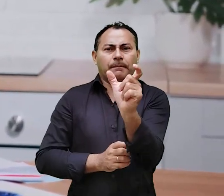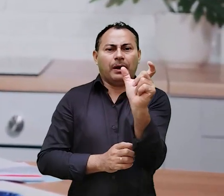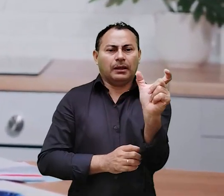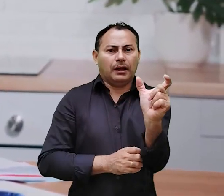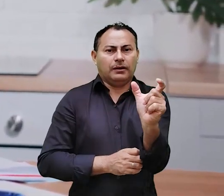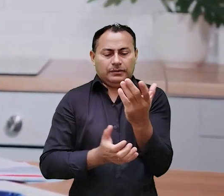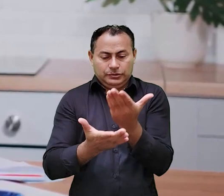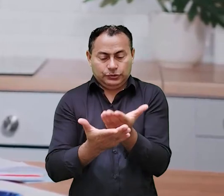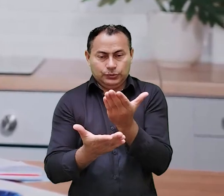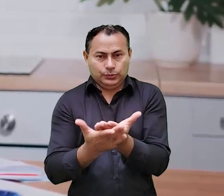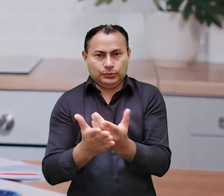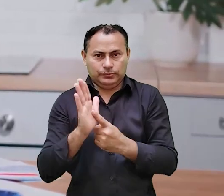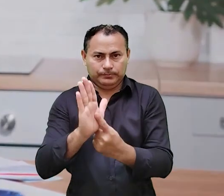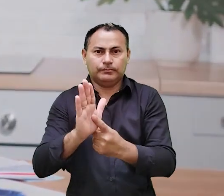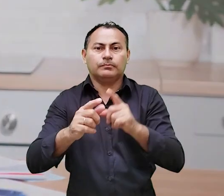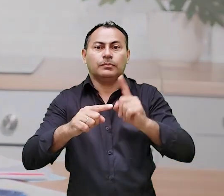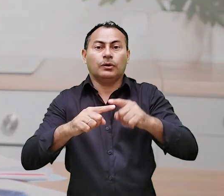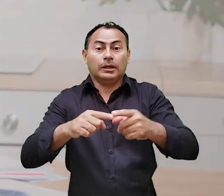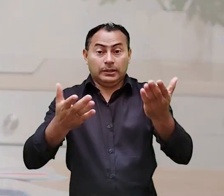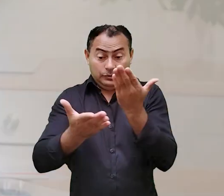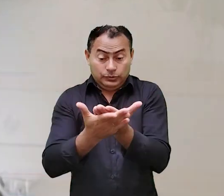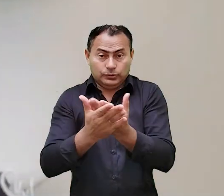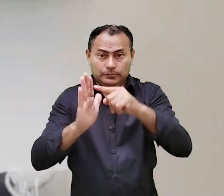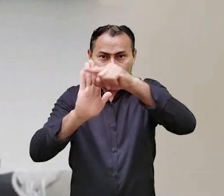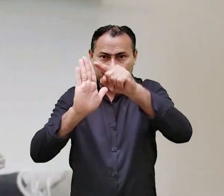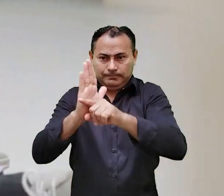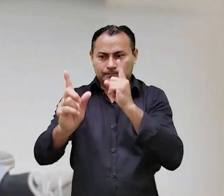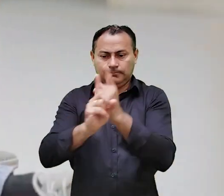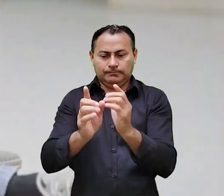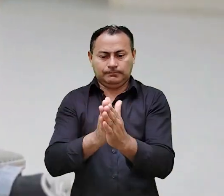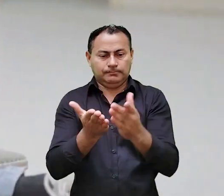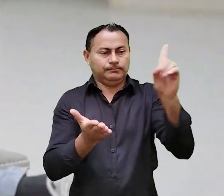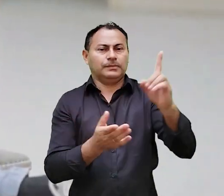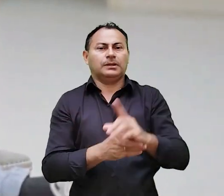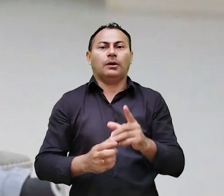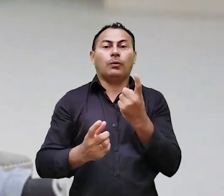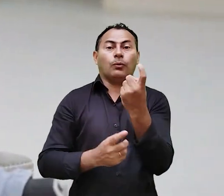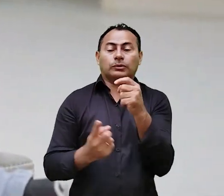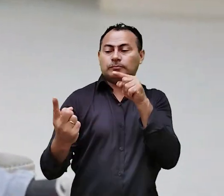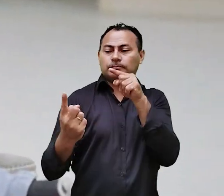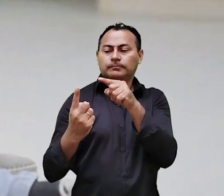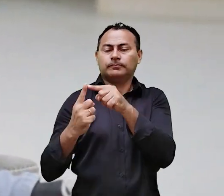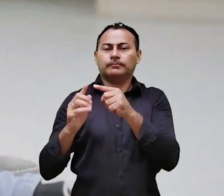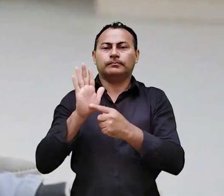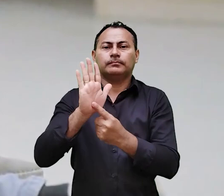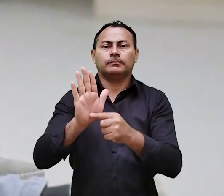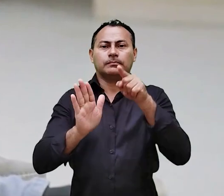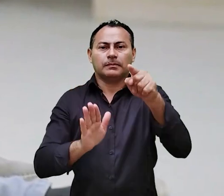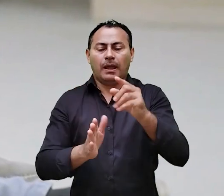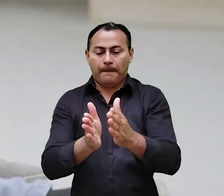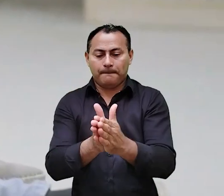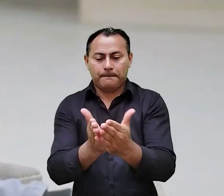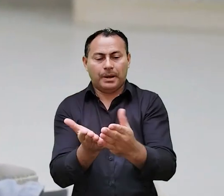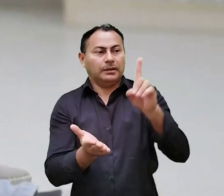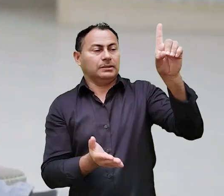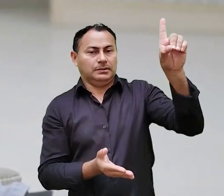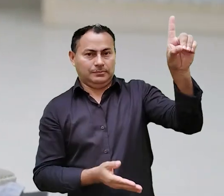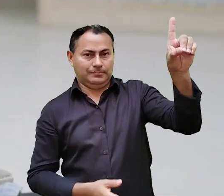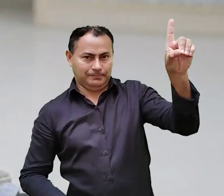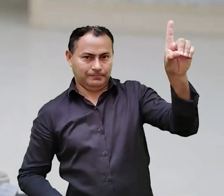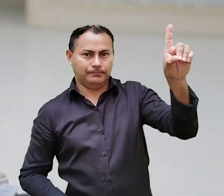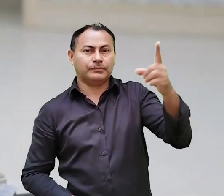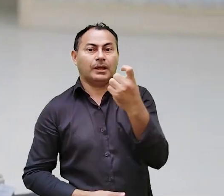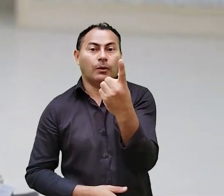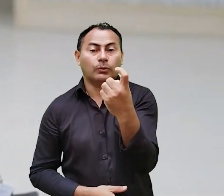cada palavra desse estudo. Porque aqui temos um único objetivo: apresentar a você a palavra